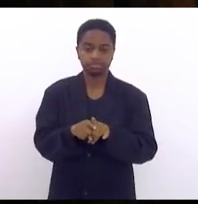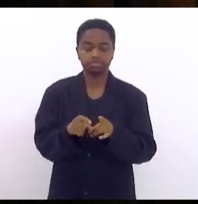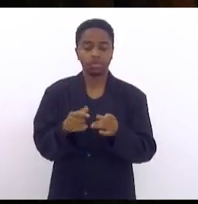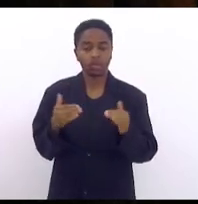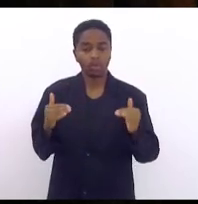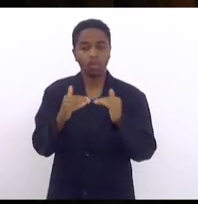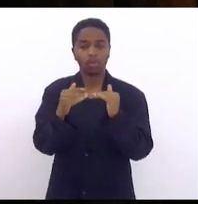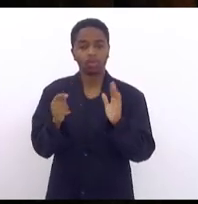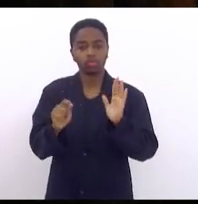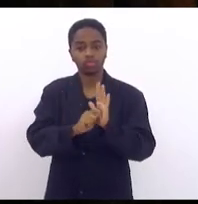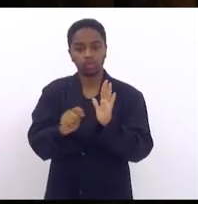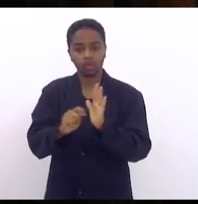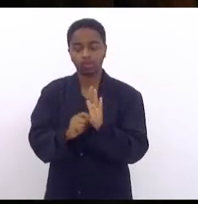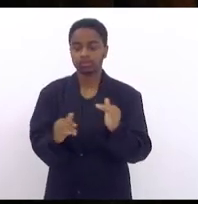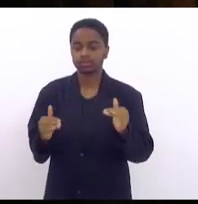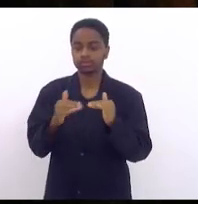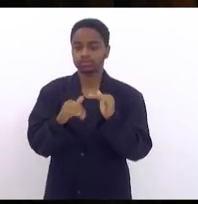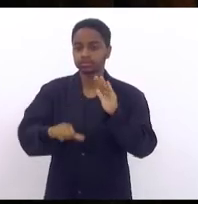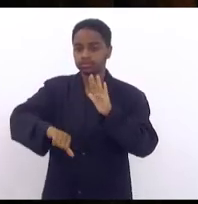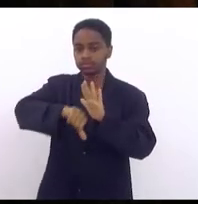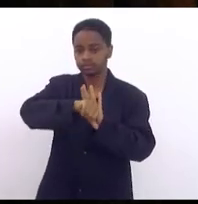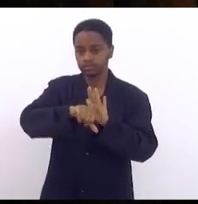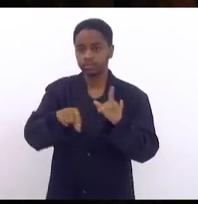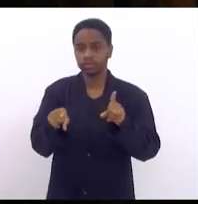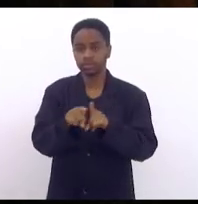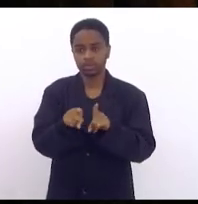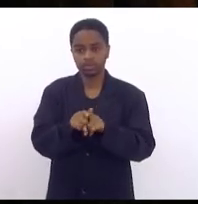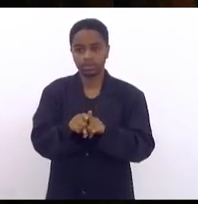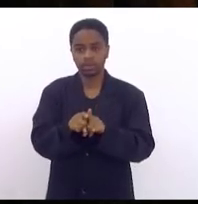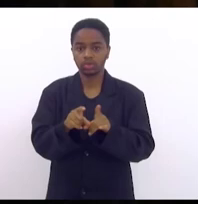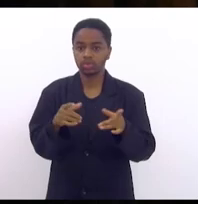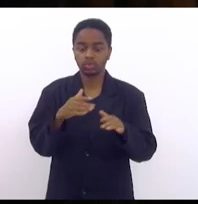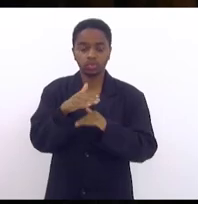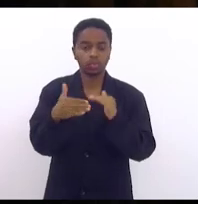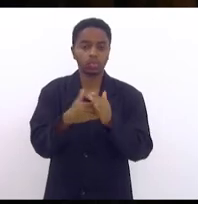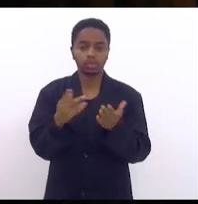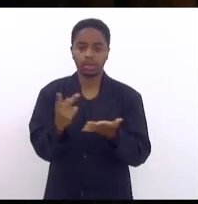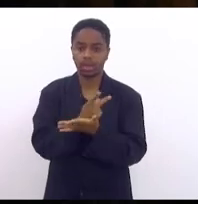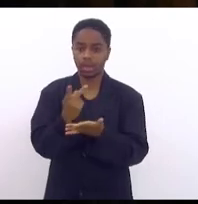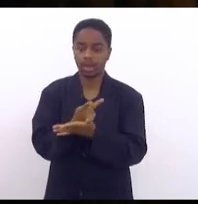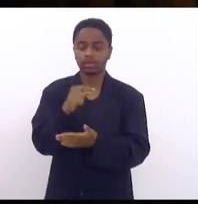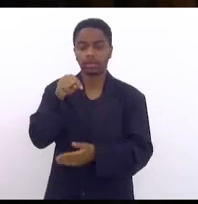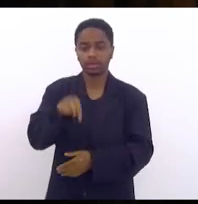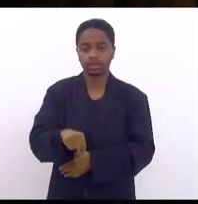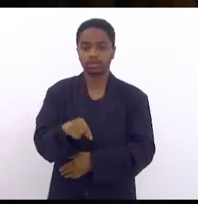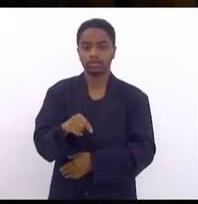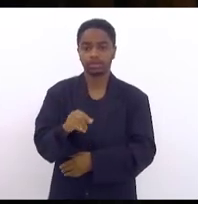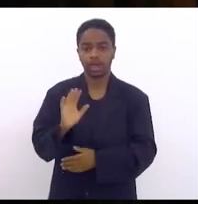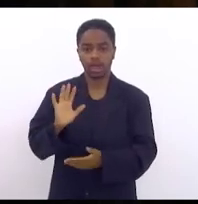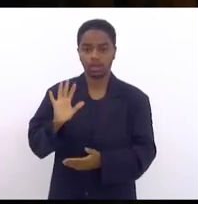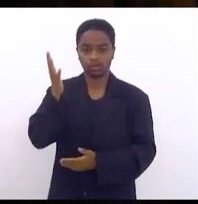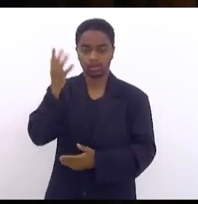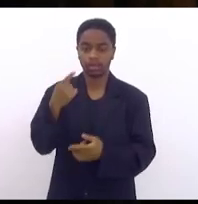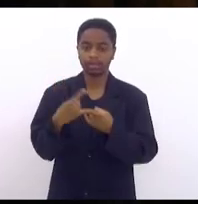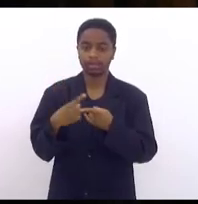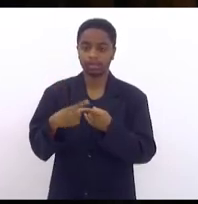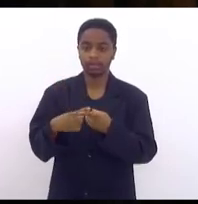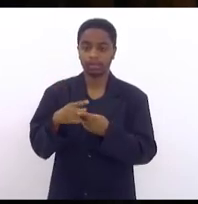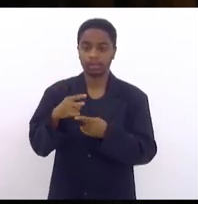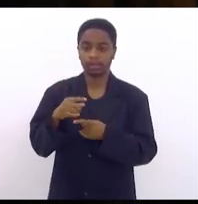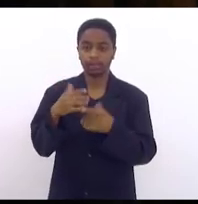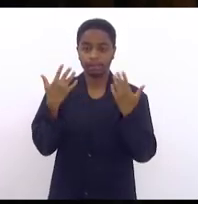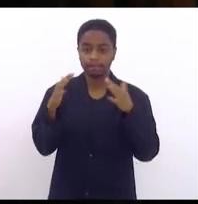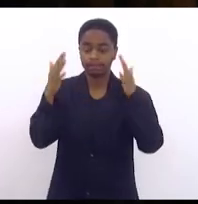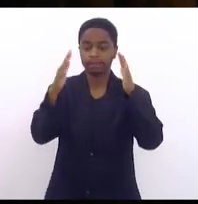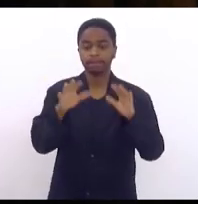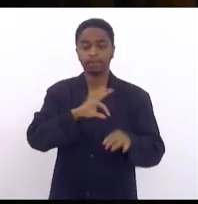droga, com a criminalidade e com tudo de errado que acontece no Estado do Rio de Janeiro. Viva a Polícia Militar, viva as